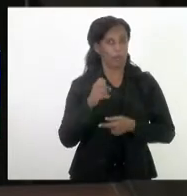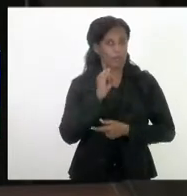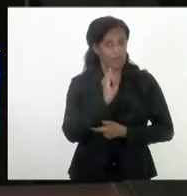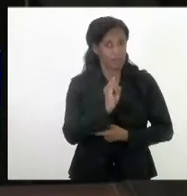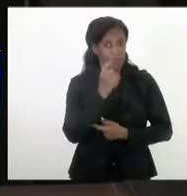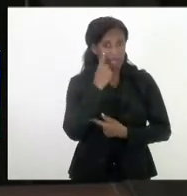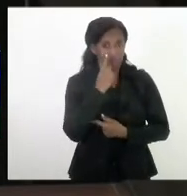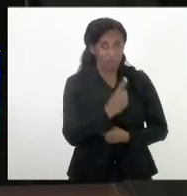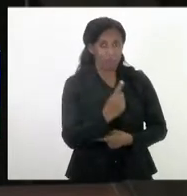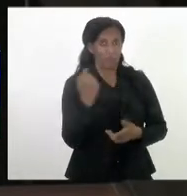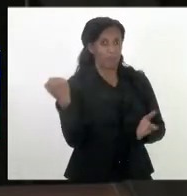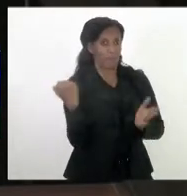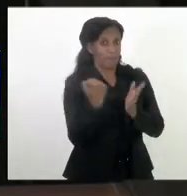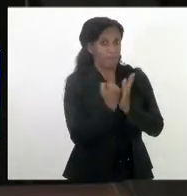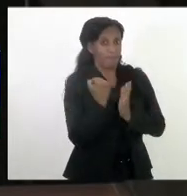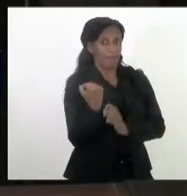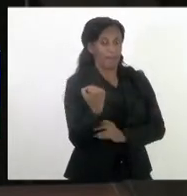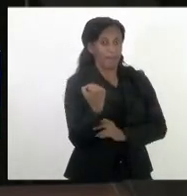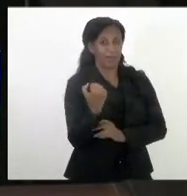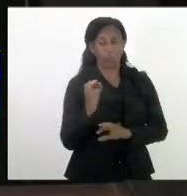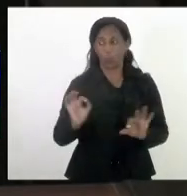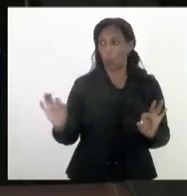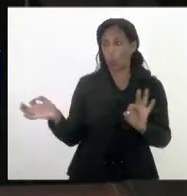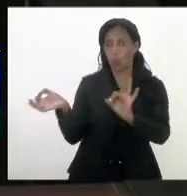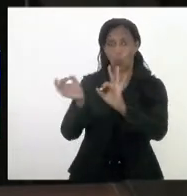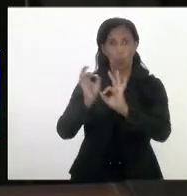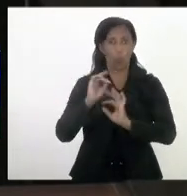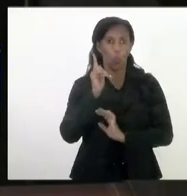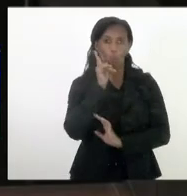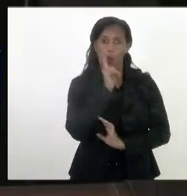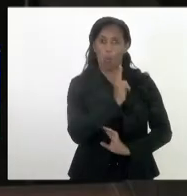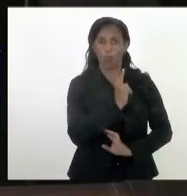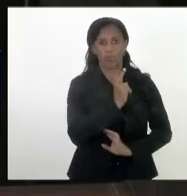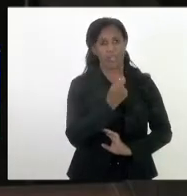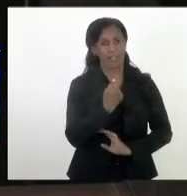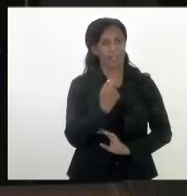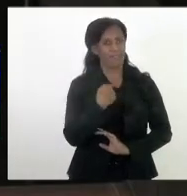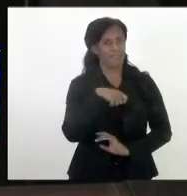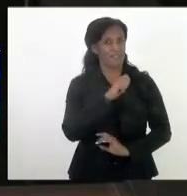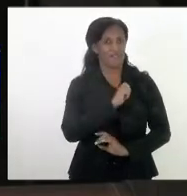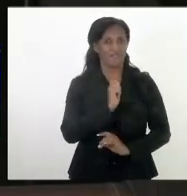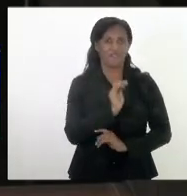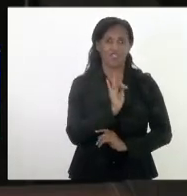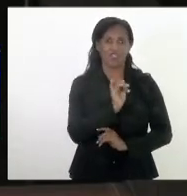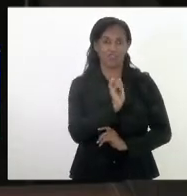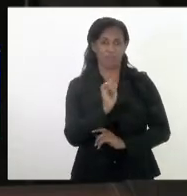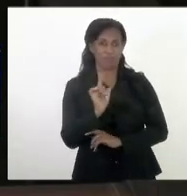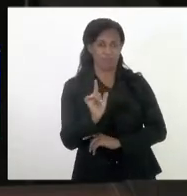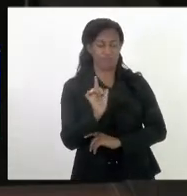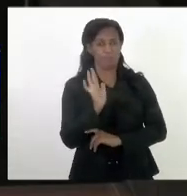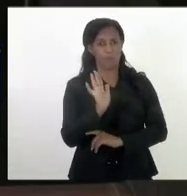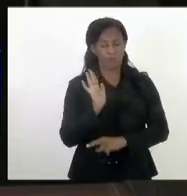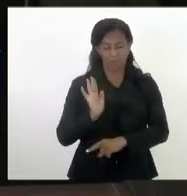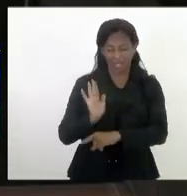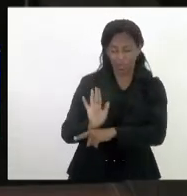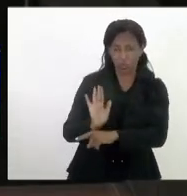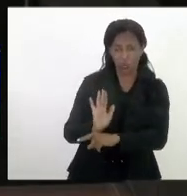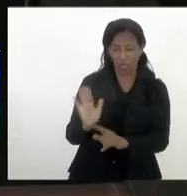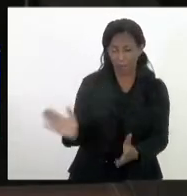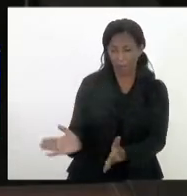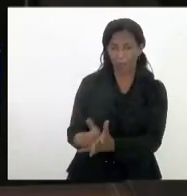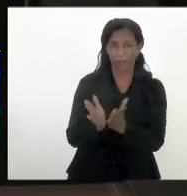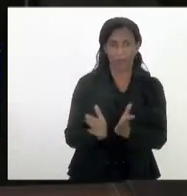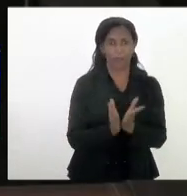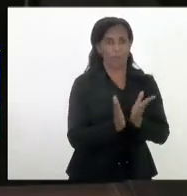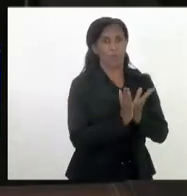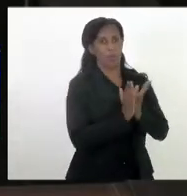de impacto, nenhum chega aqui nos benefícios fiscais. Mas, para ajudar os mais necessitados,